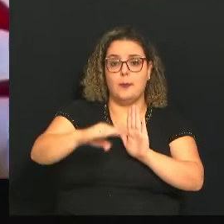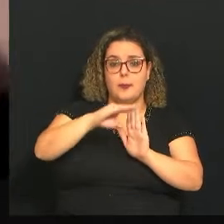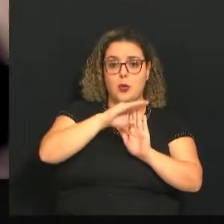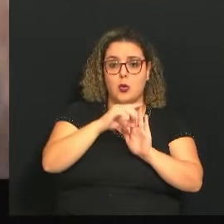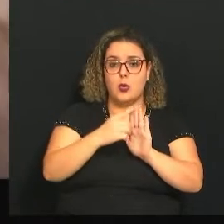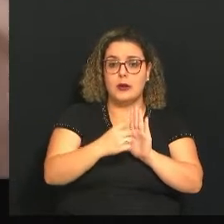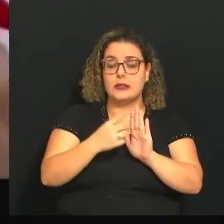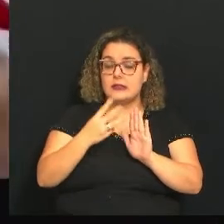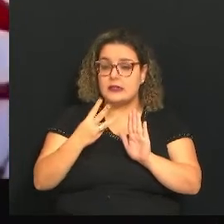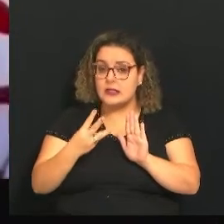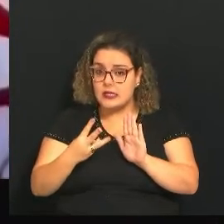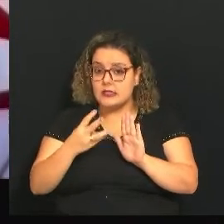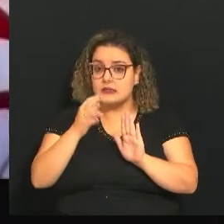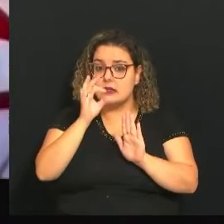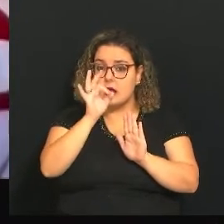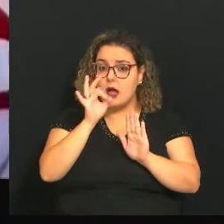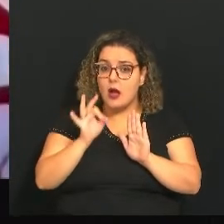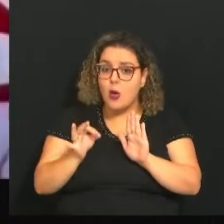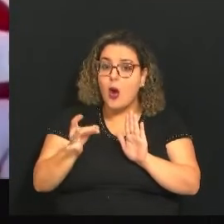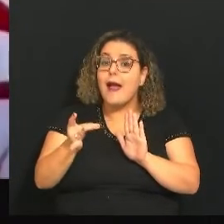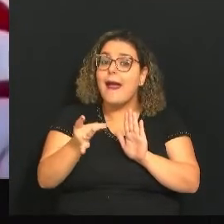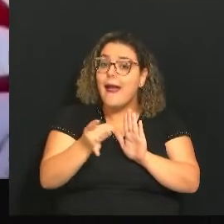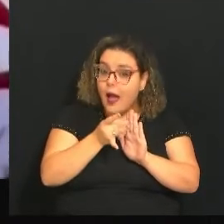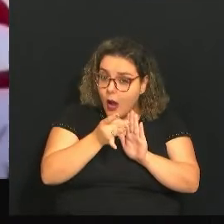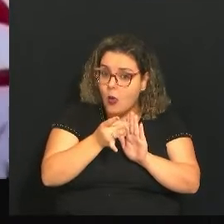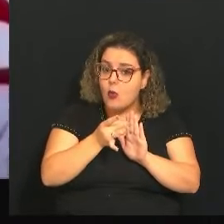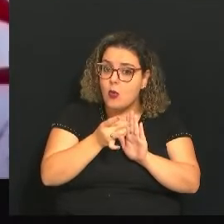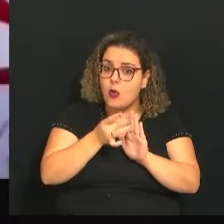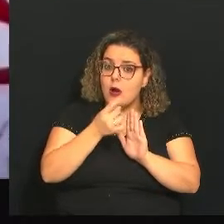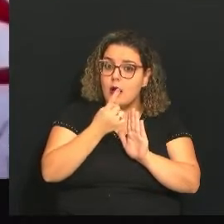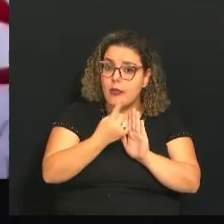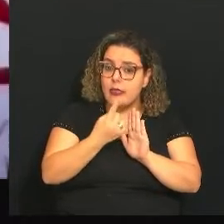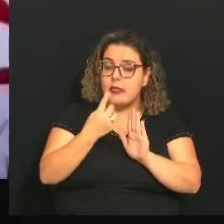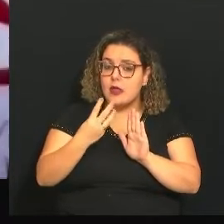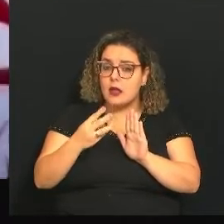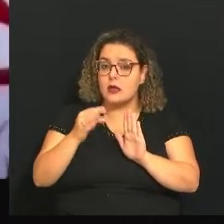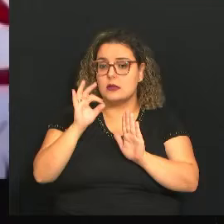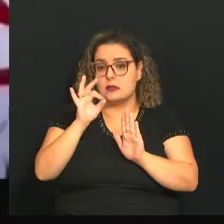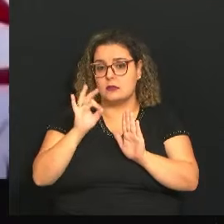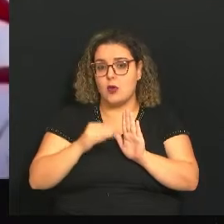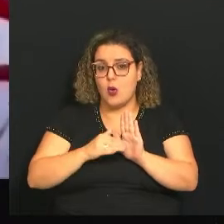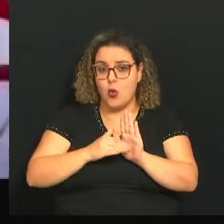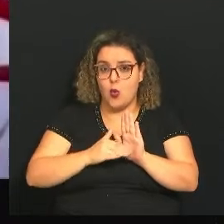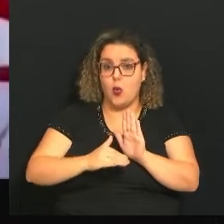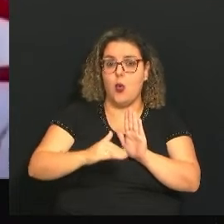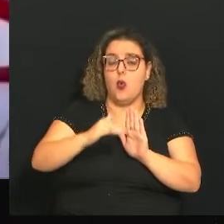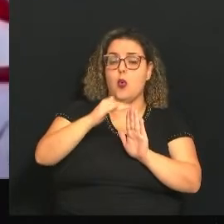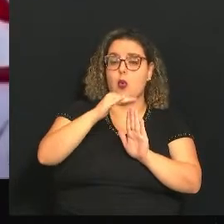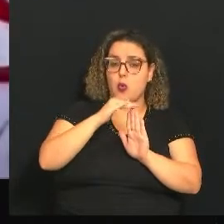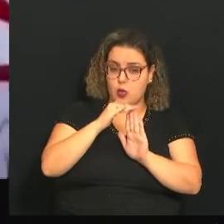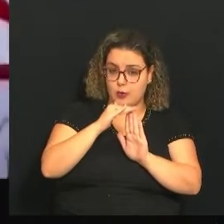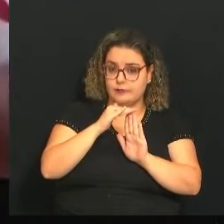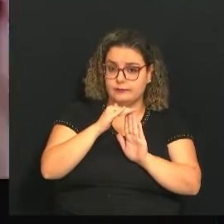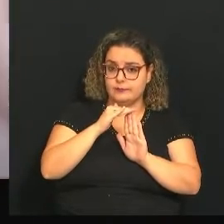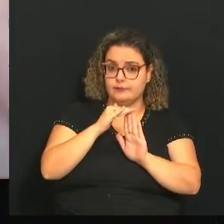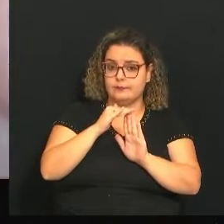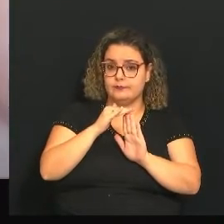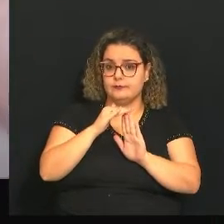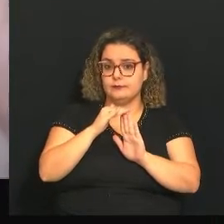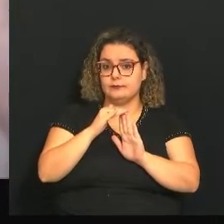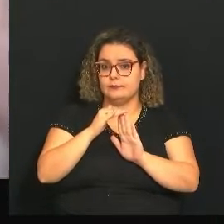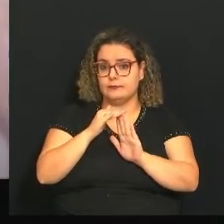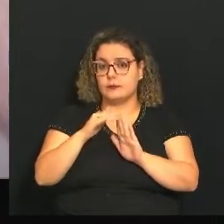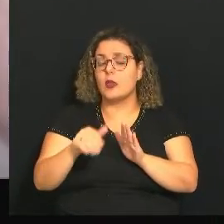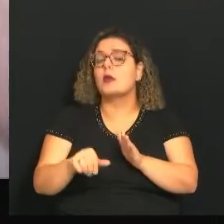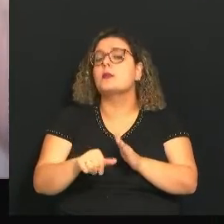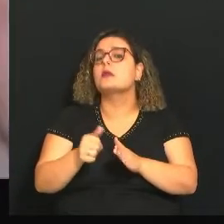percentuais, crescimento real, né, de valores de 2022. Então, aí você vê, primeiro você já